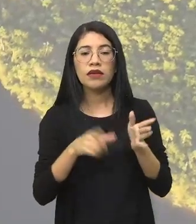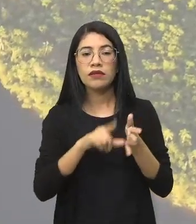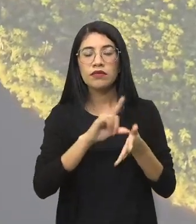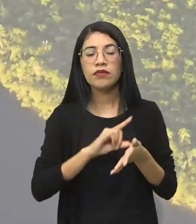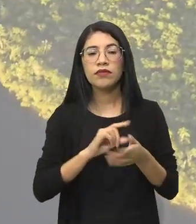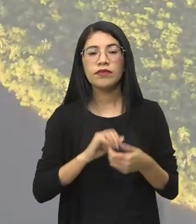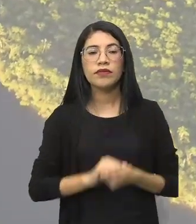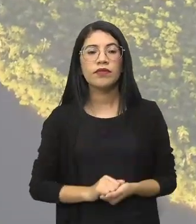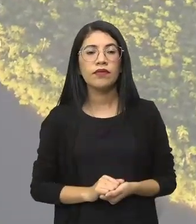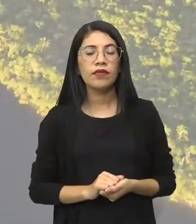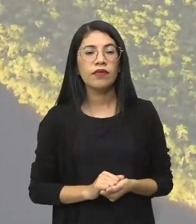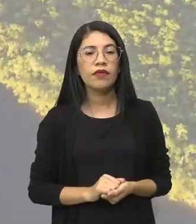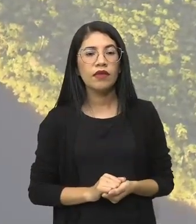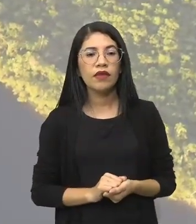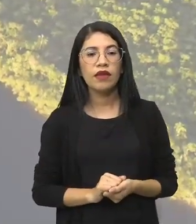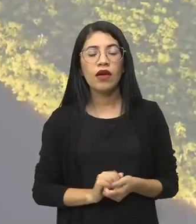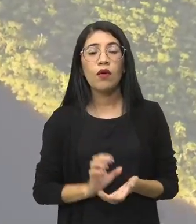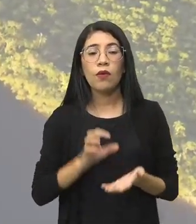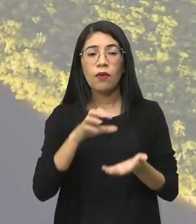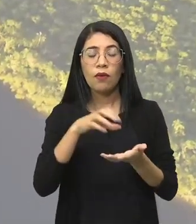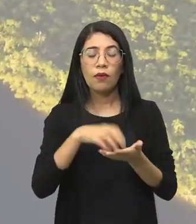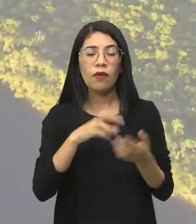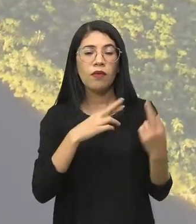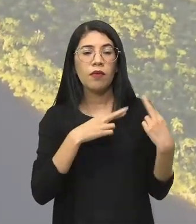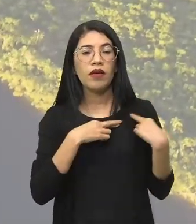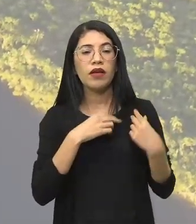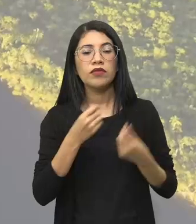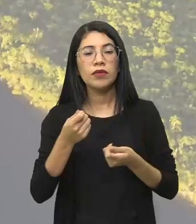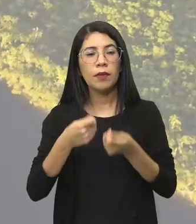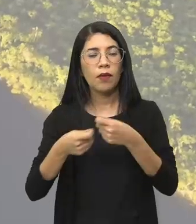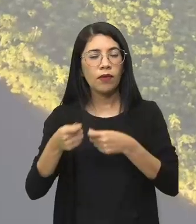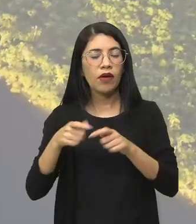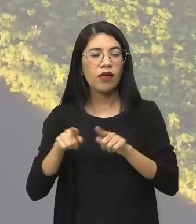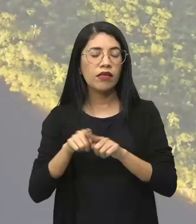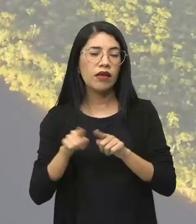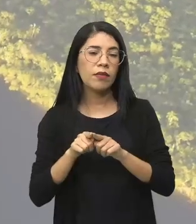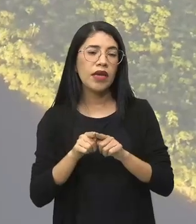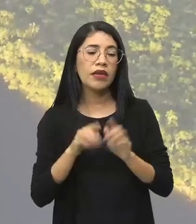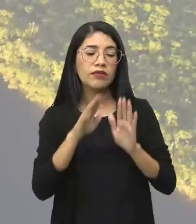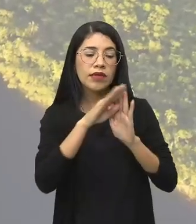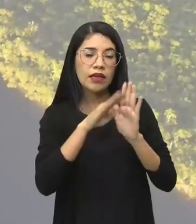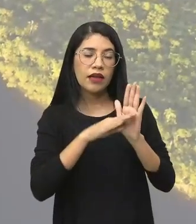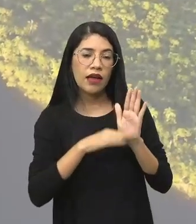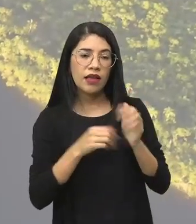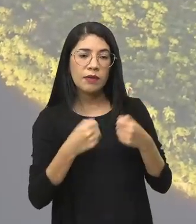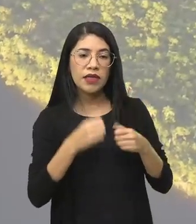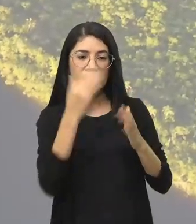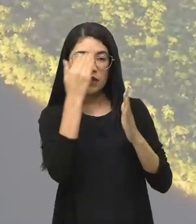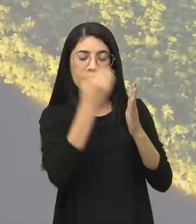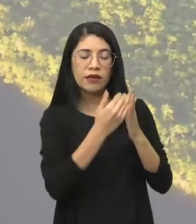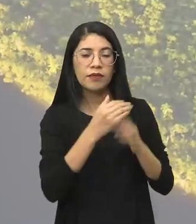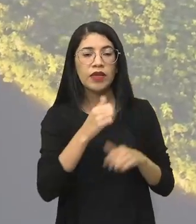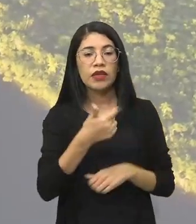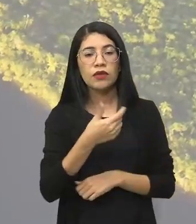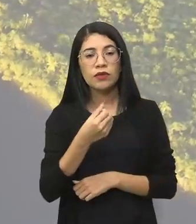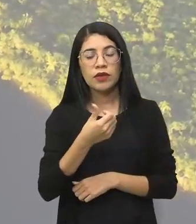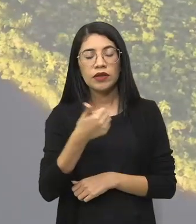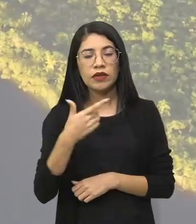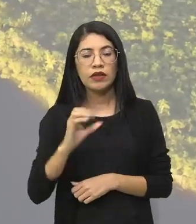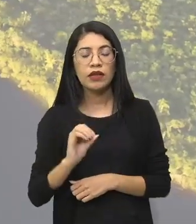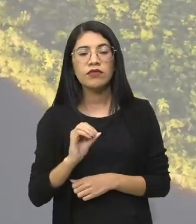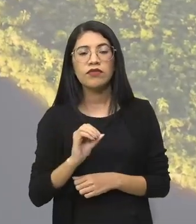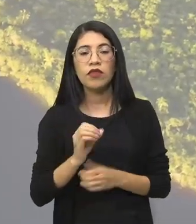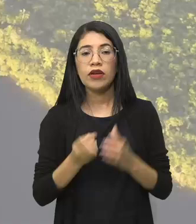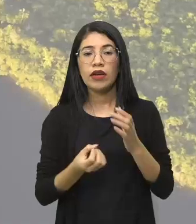plano de manejo da unidade, pelo órgão responsável por sua administração ou em regulamento. Em 2010, foi criado o Refúgio da